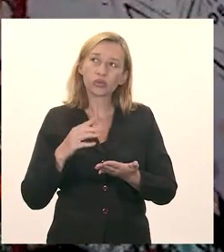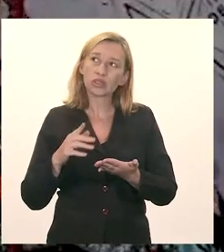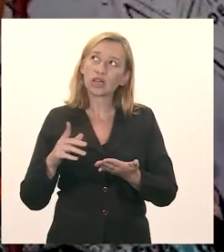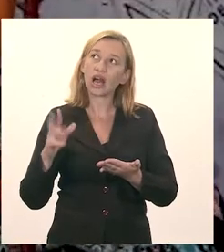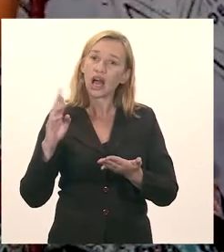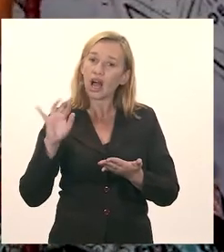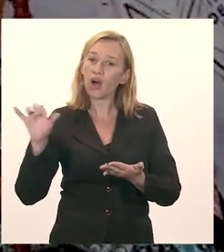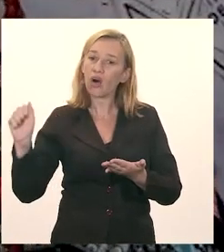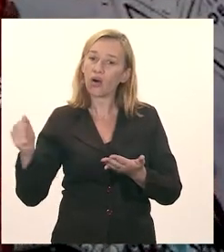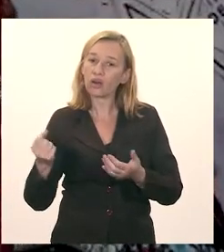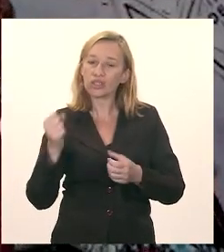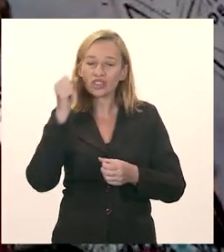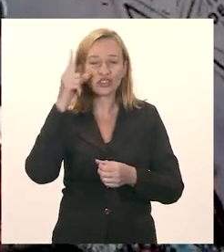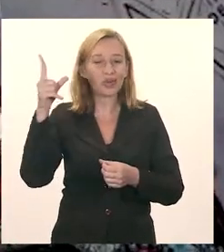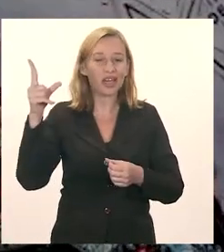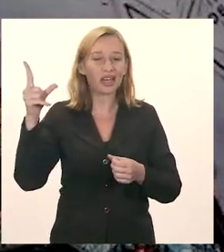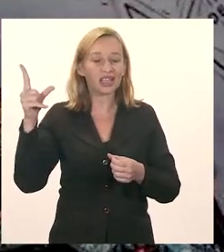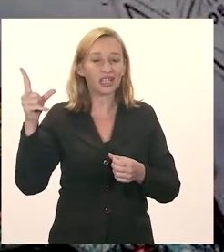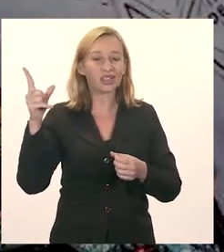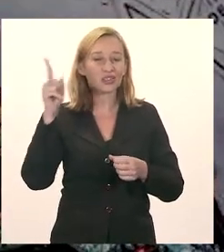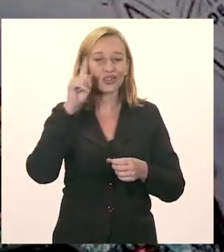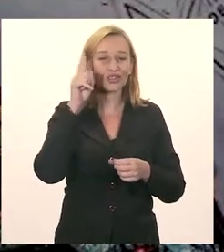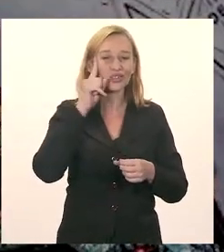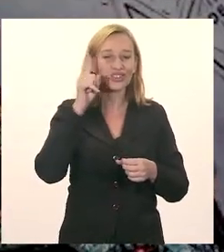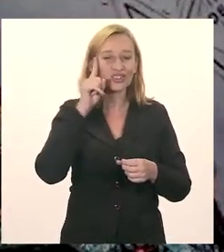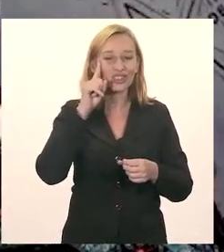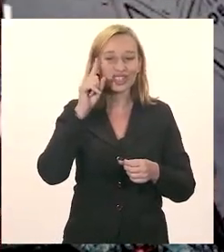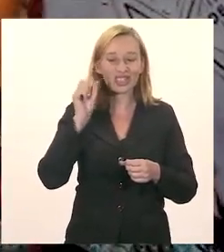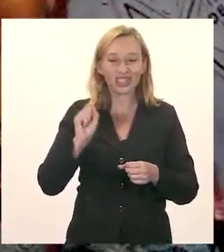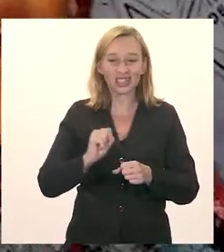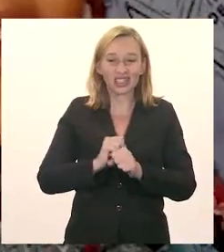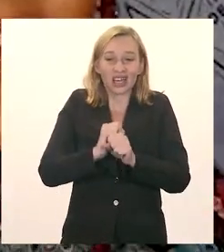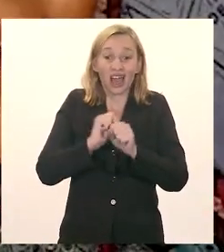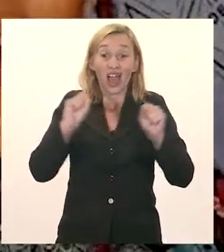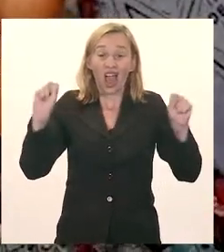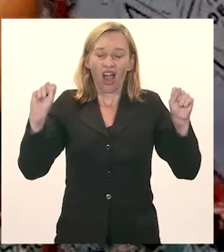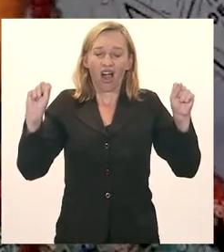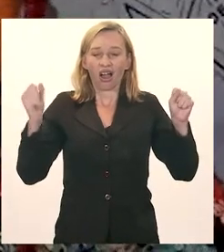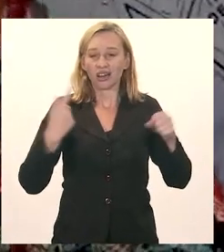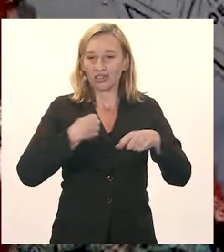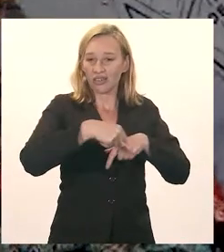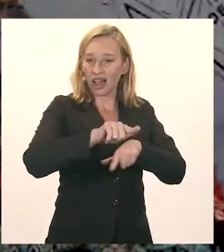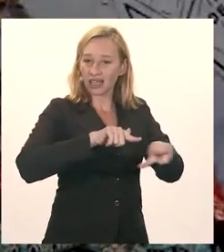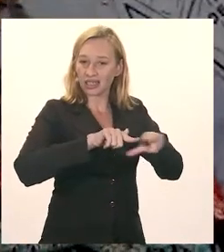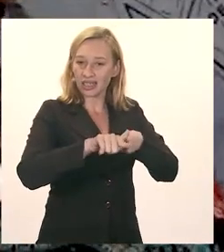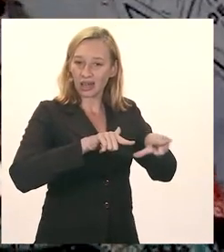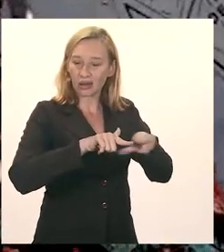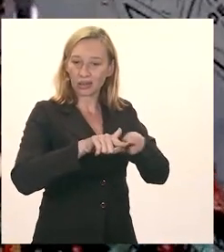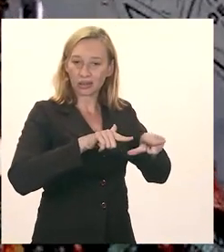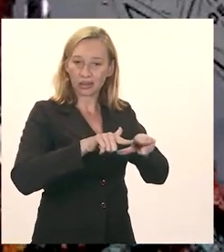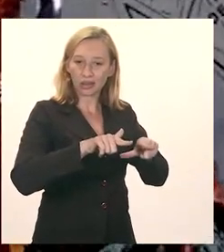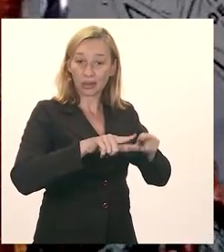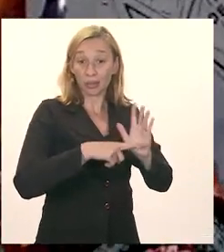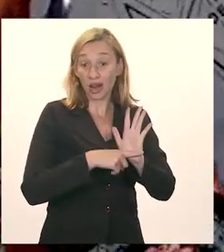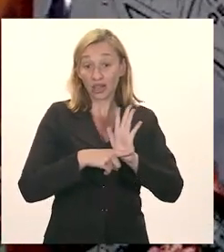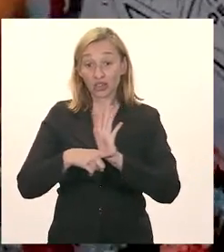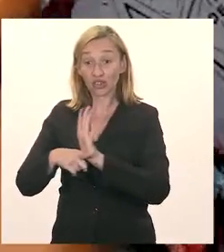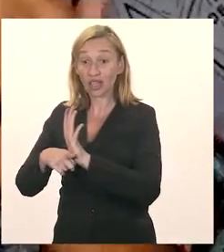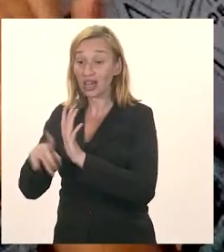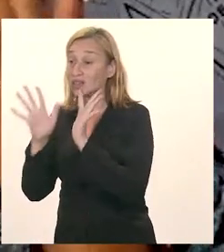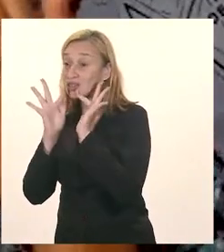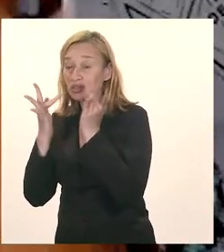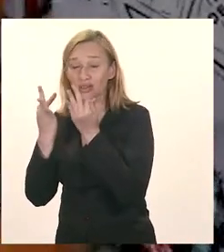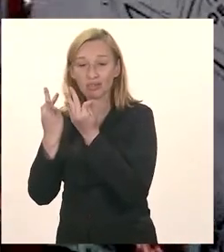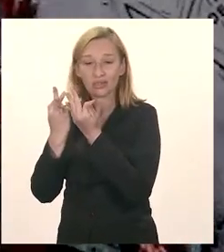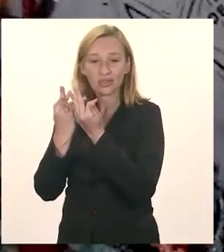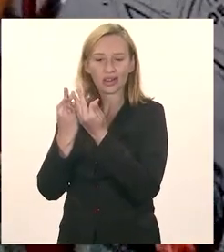a Rosa acorda cedo todo dia, vai trabalhar para florescer o seu jardim.